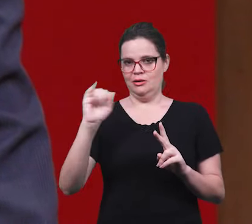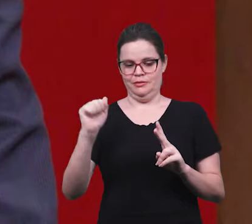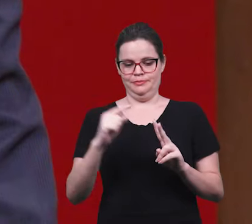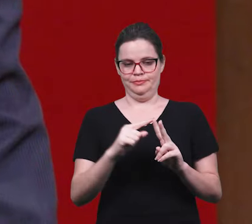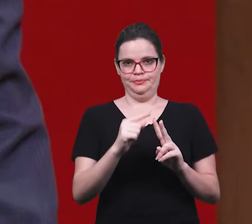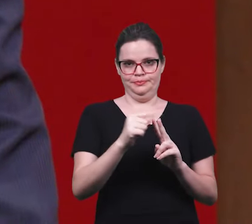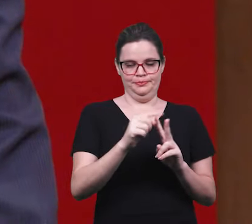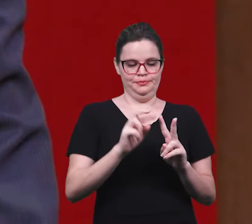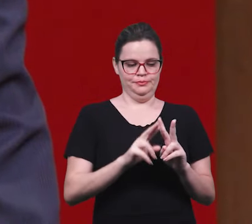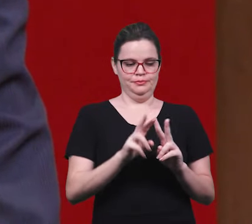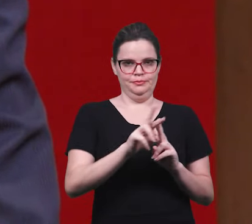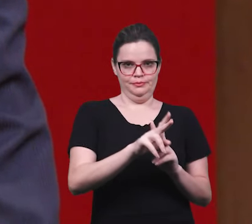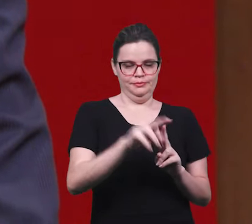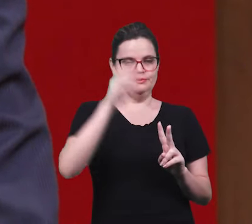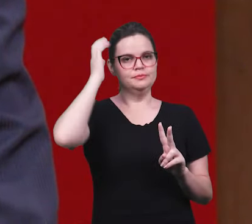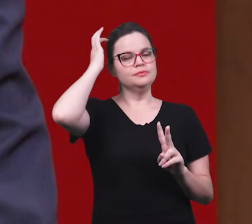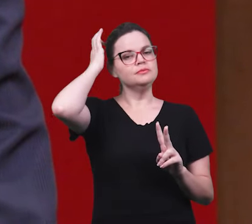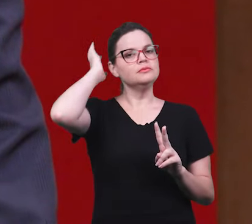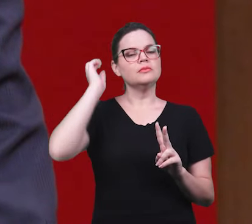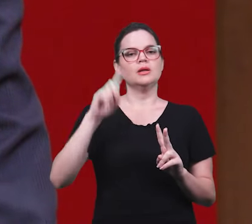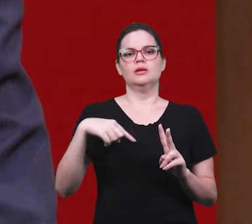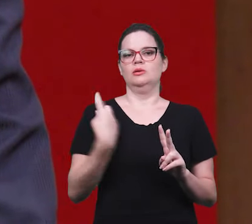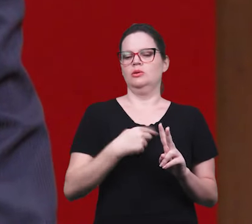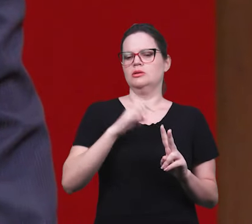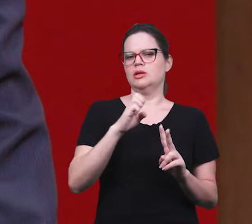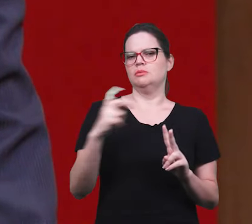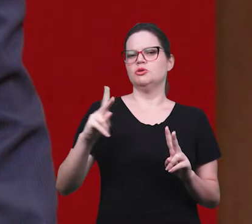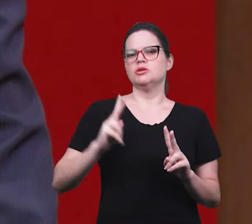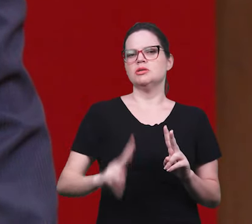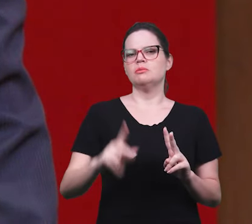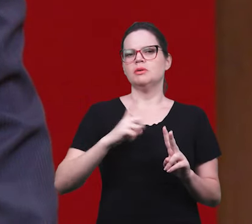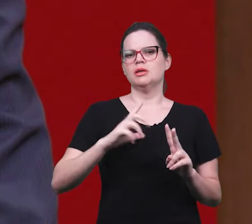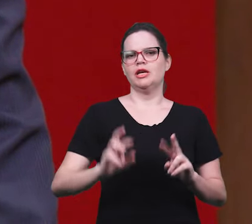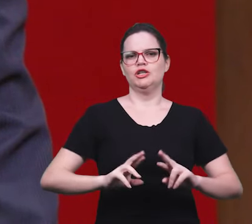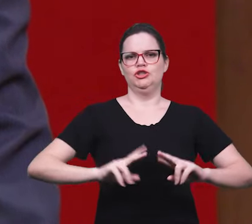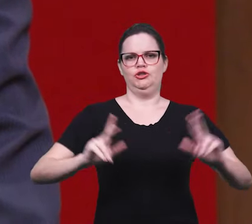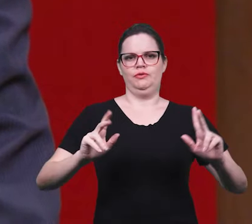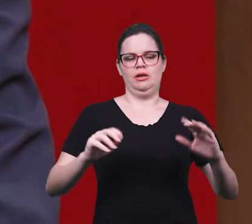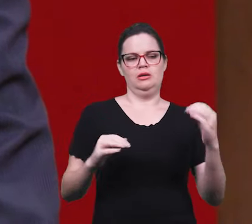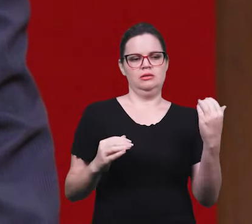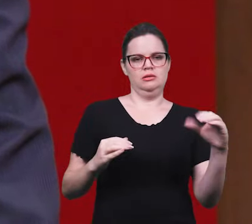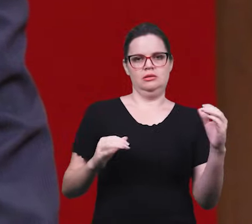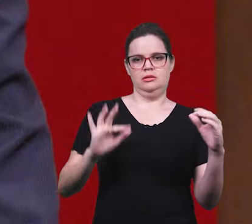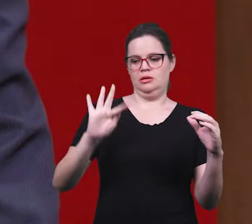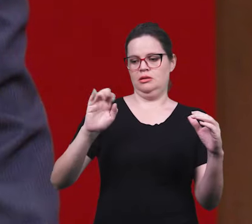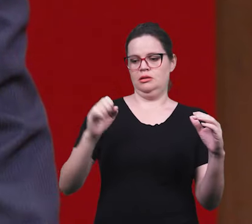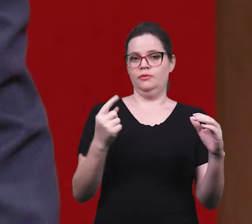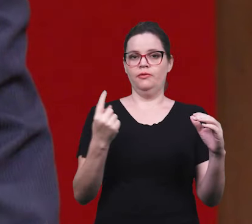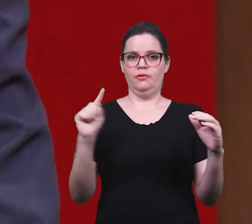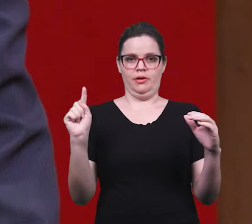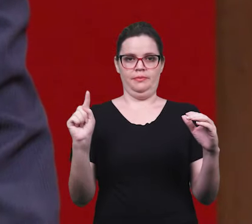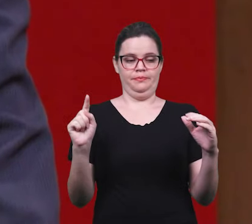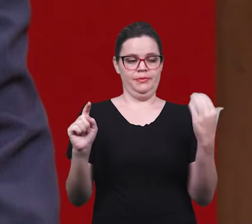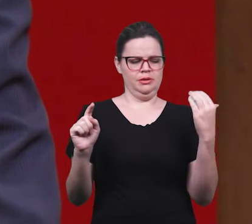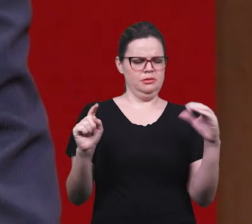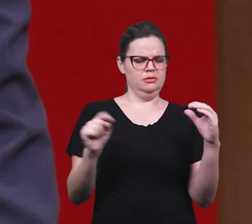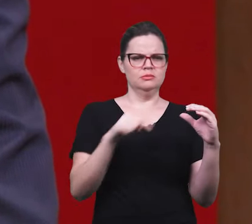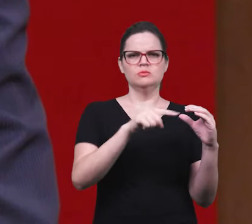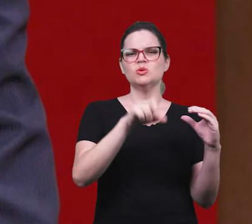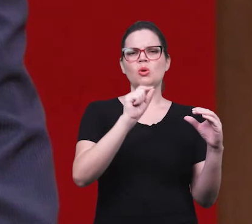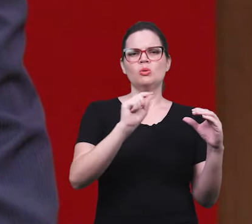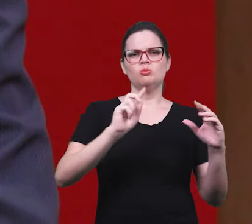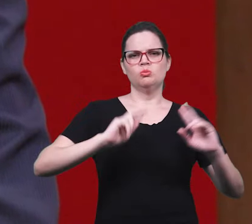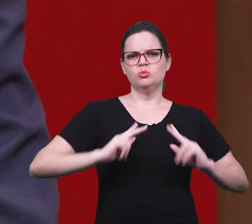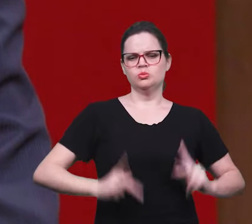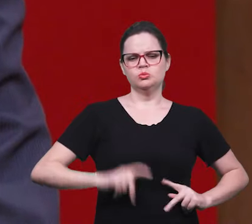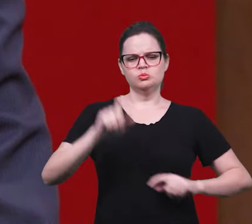distinção entre o que é ciência e o que é a fé. A ciência é aquela ferramenta que o homem vai utilizar para